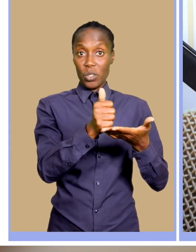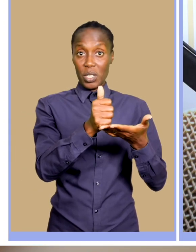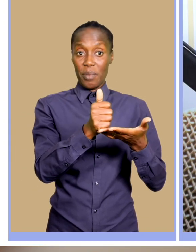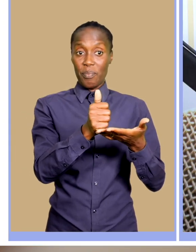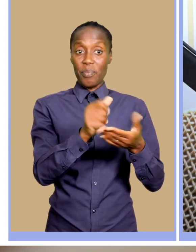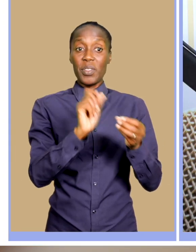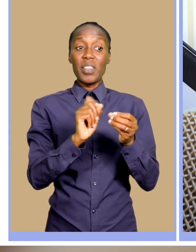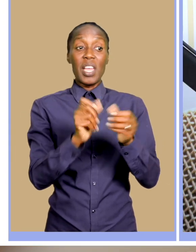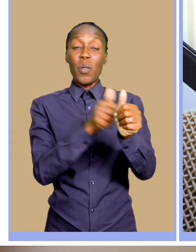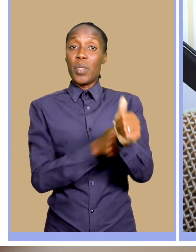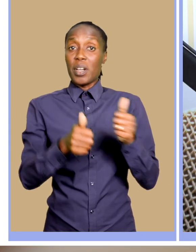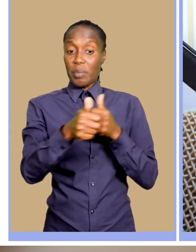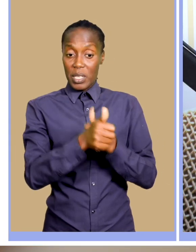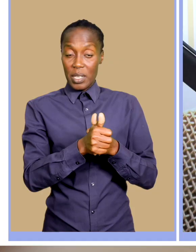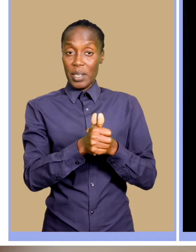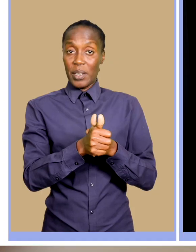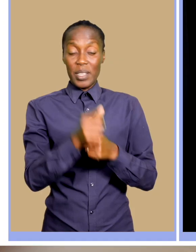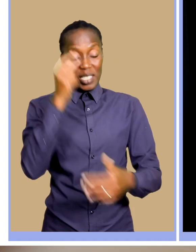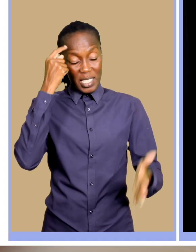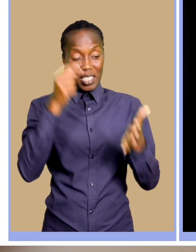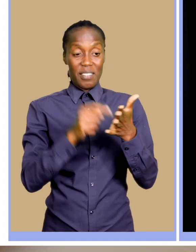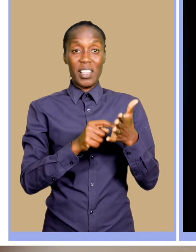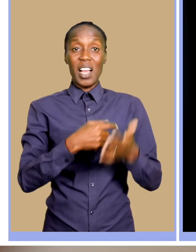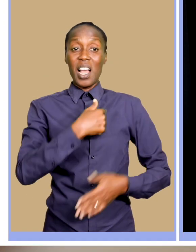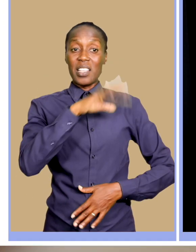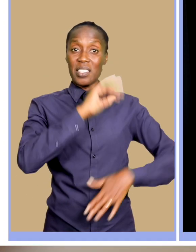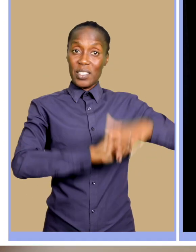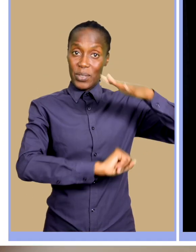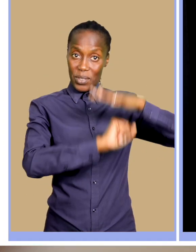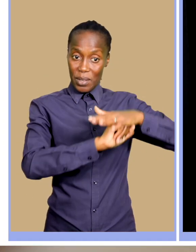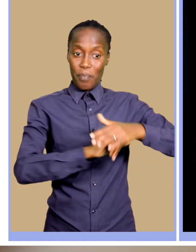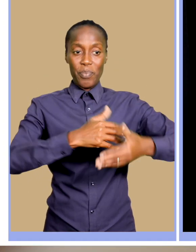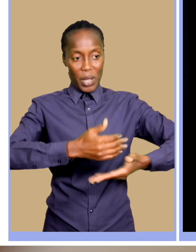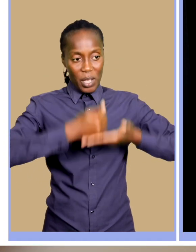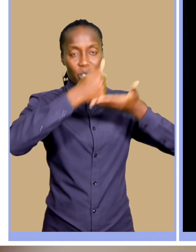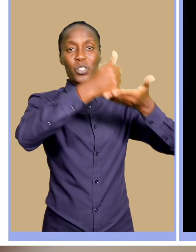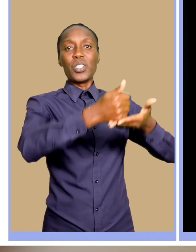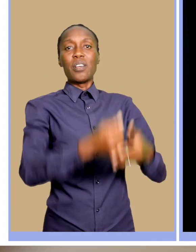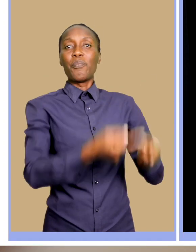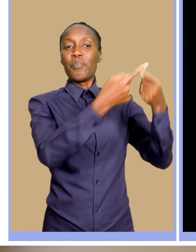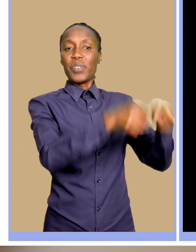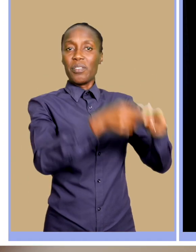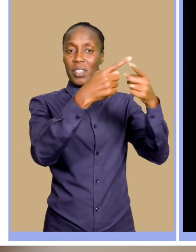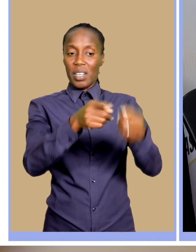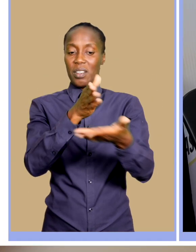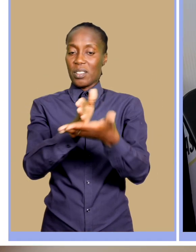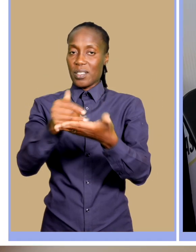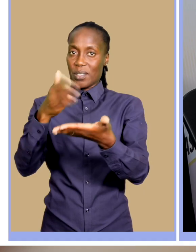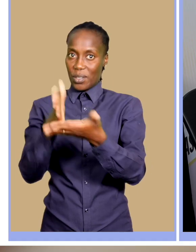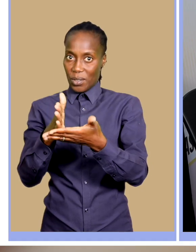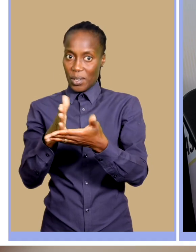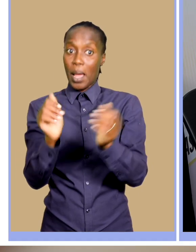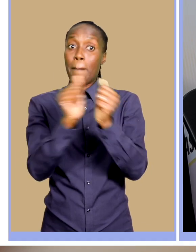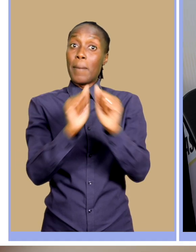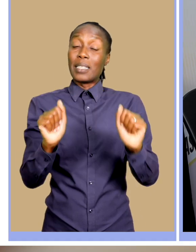social, que é justamente para apoiar os diferentes setores para esta componente, mas acho que a preparação não deve ser só da